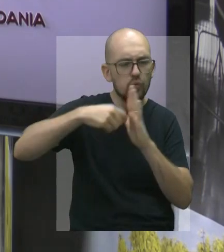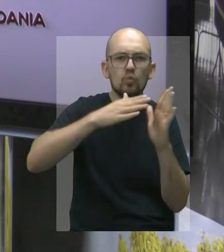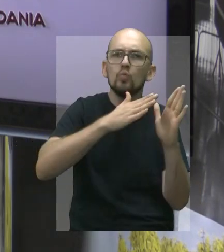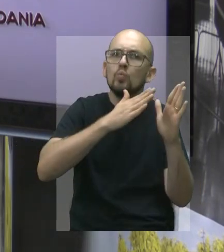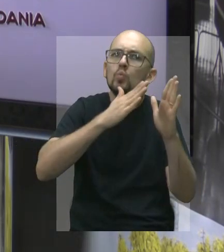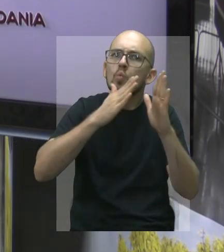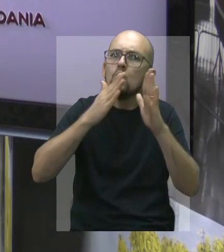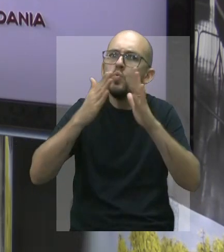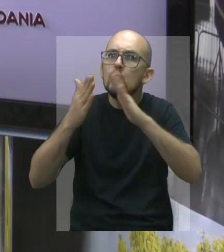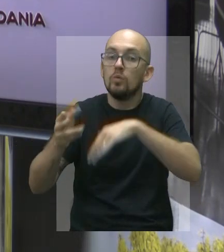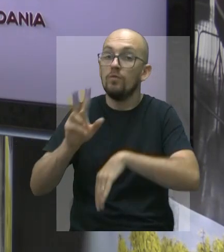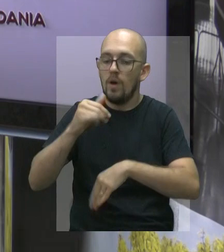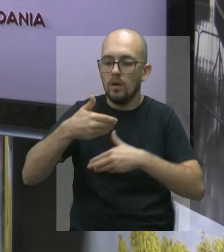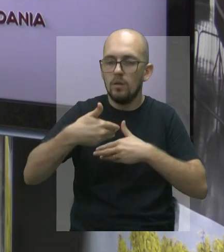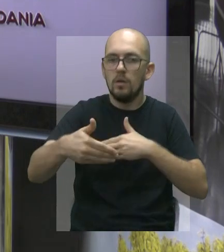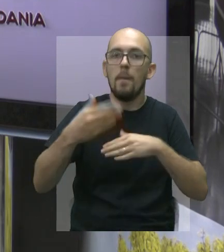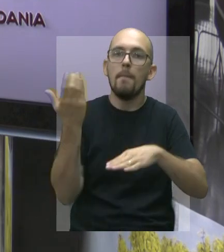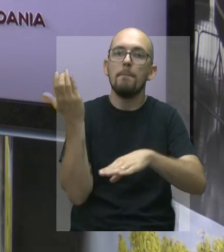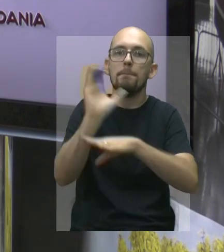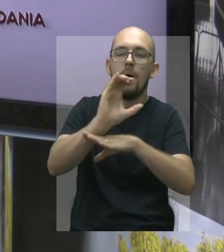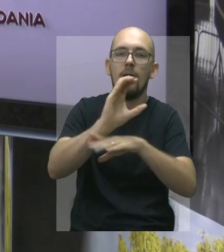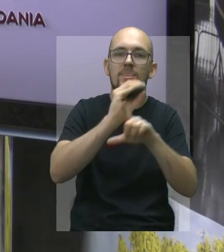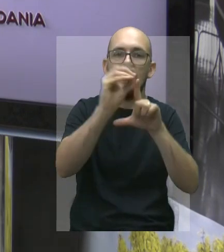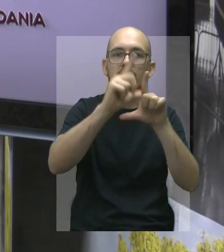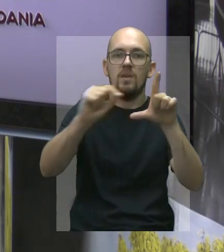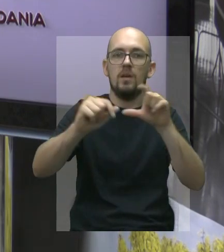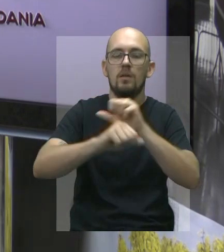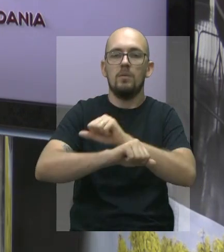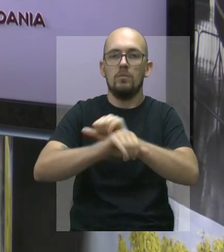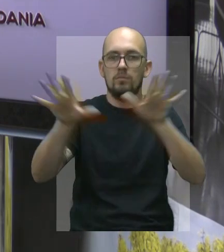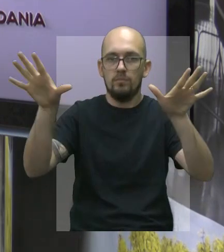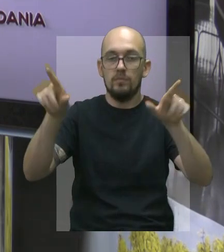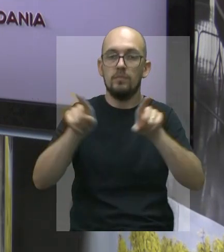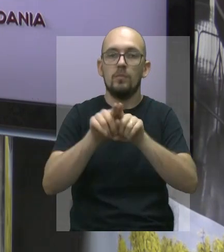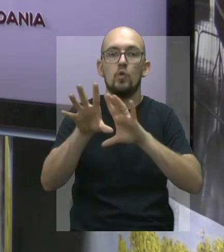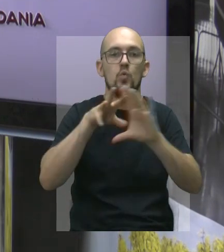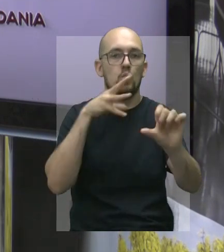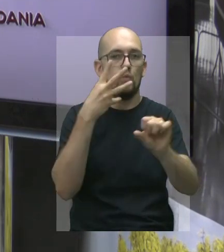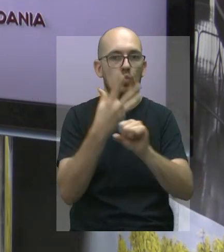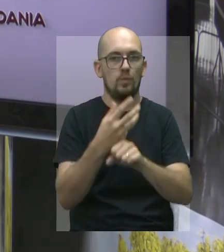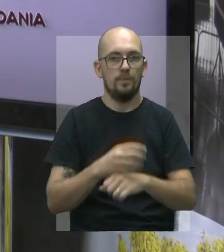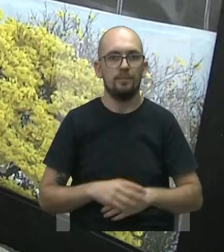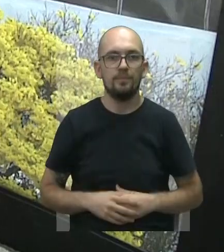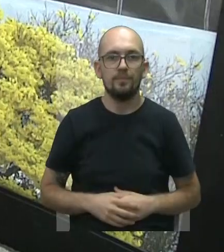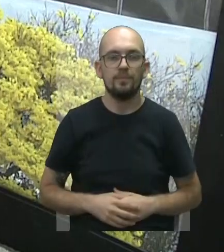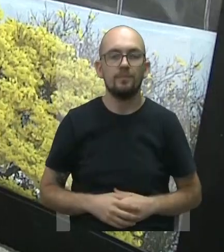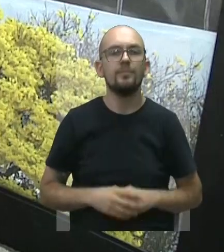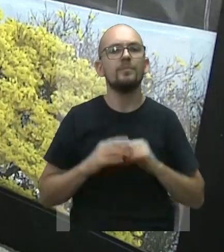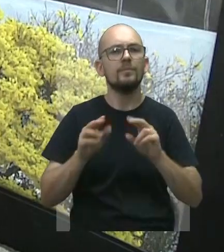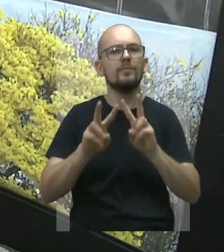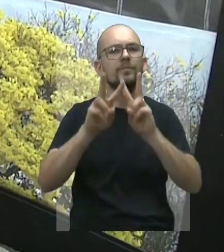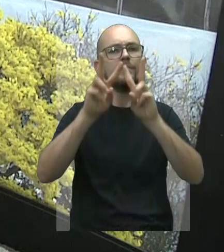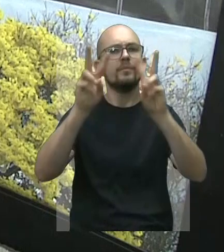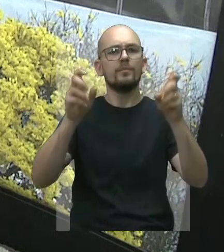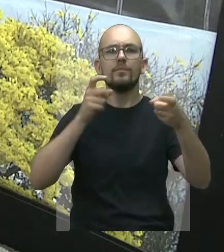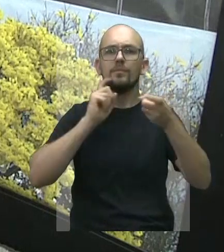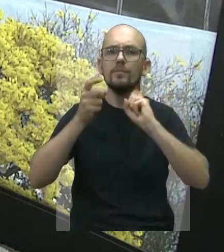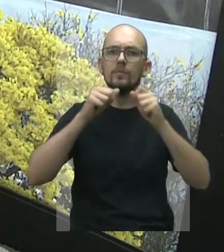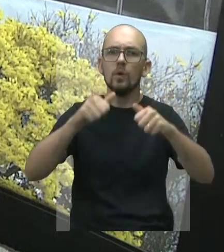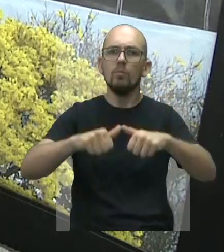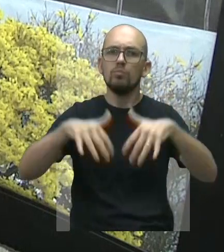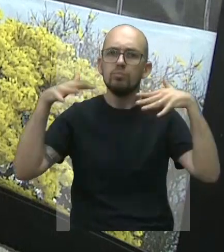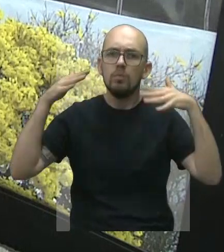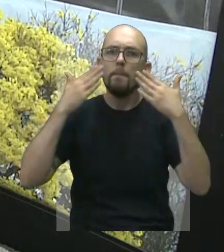gente vai disponibilizar na nossa programação e também em nosso canal no YouTube. E por falar em audiência